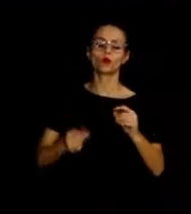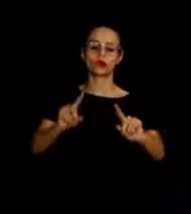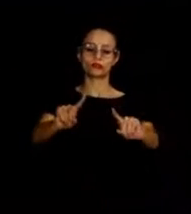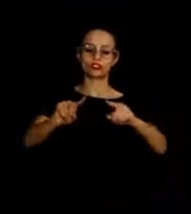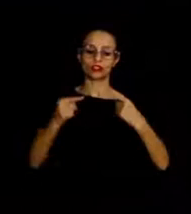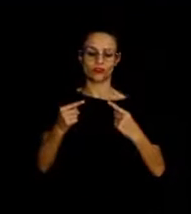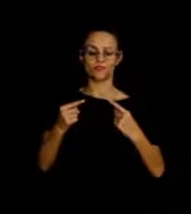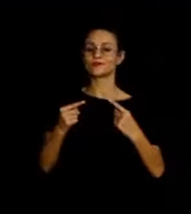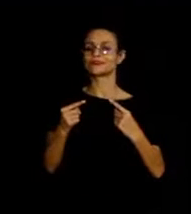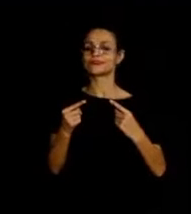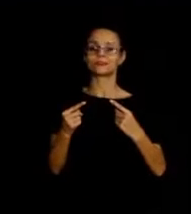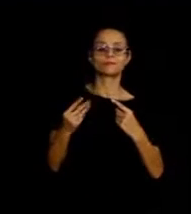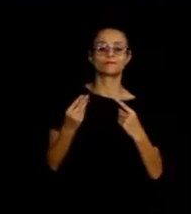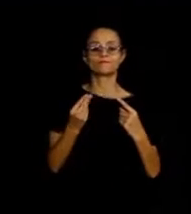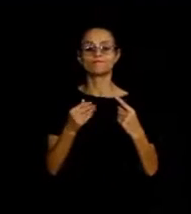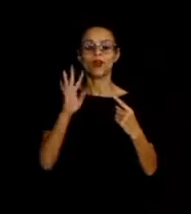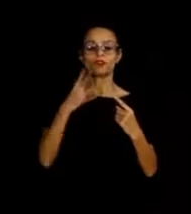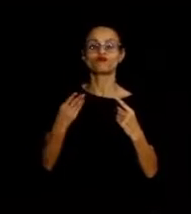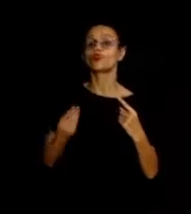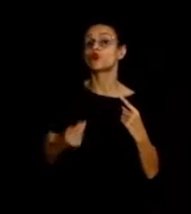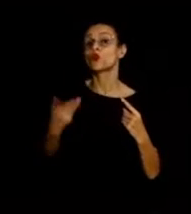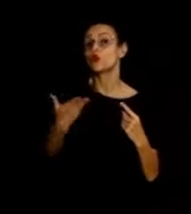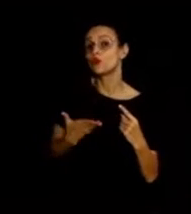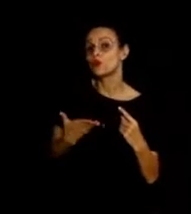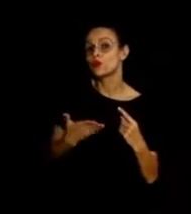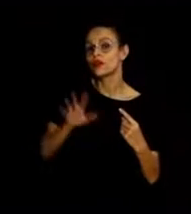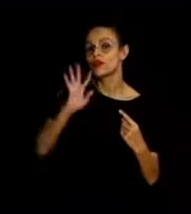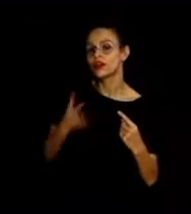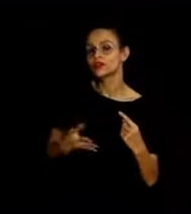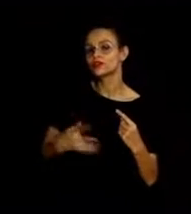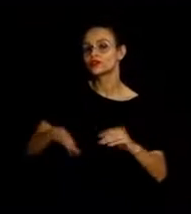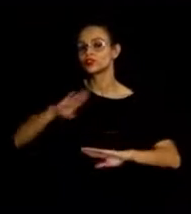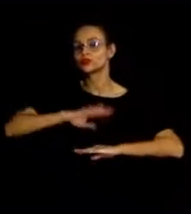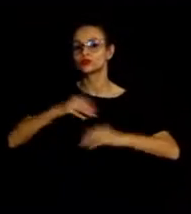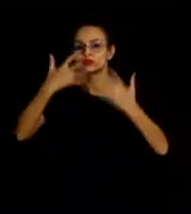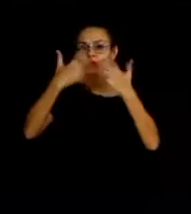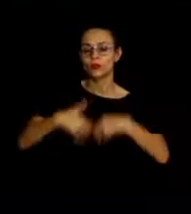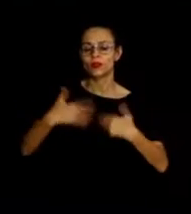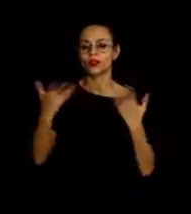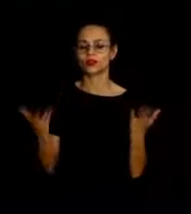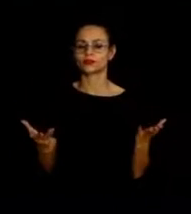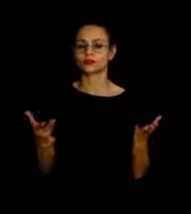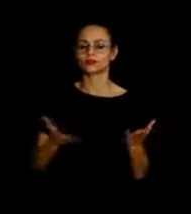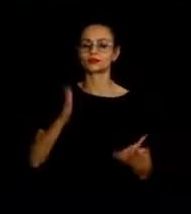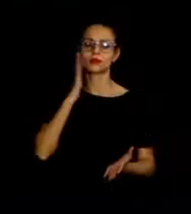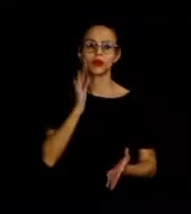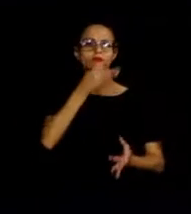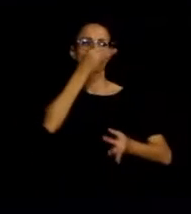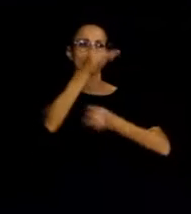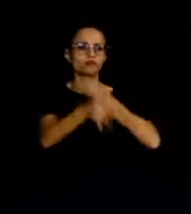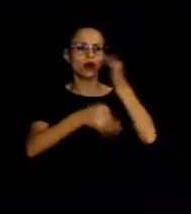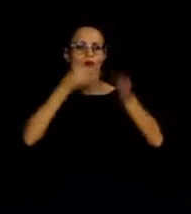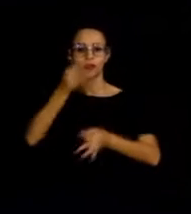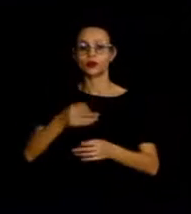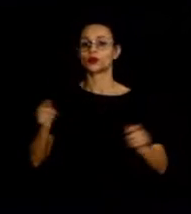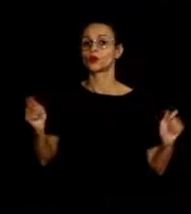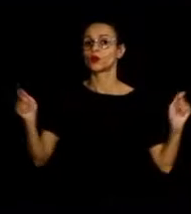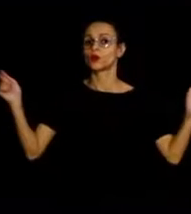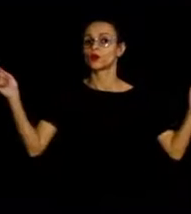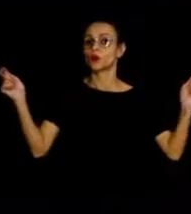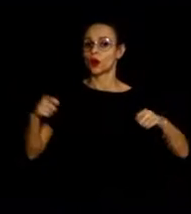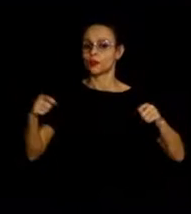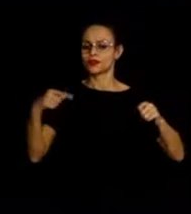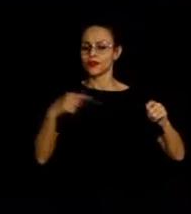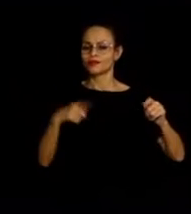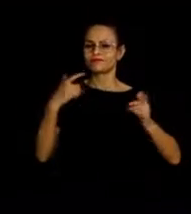quer saber resolver situações complexas que é saber argumentar a competência ela